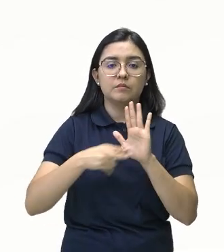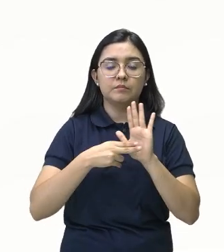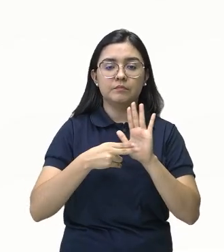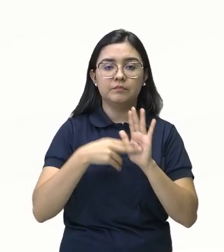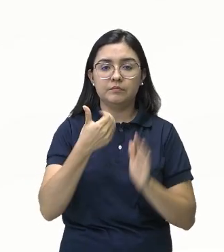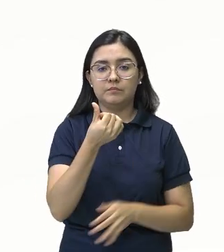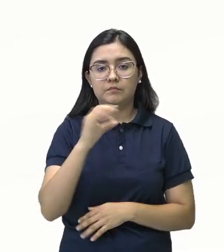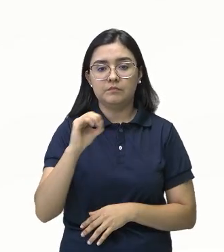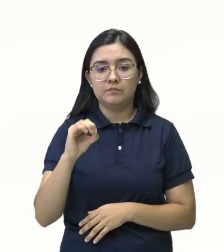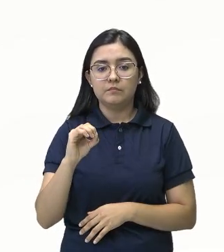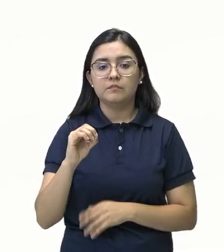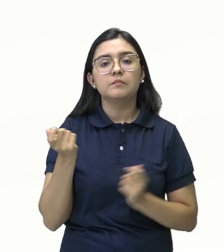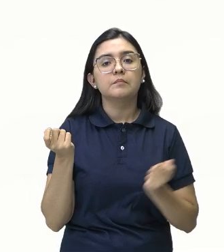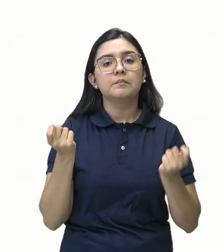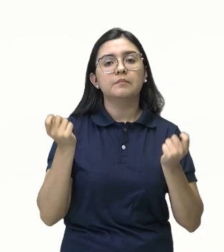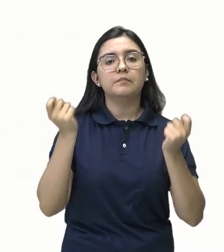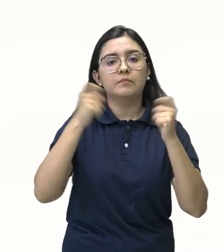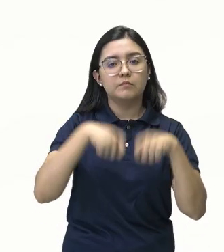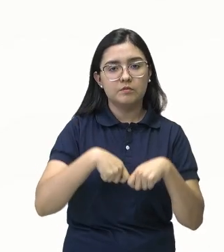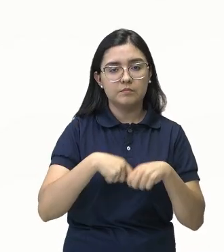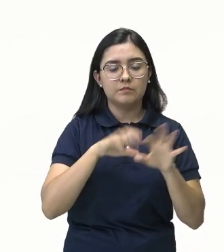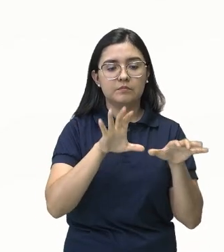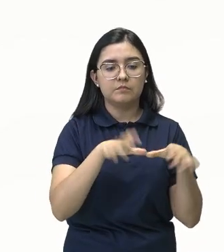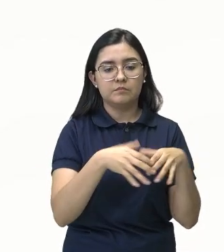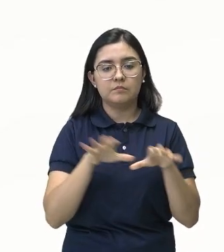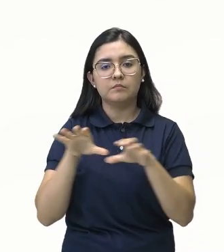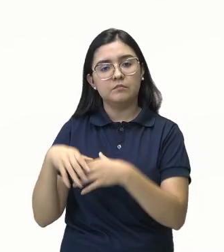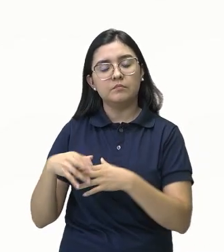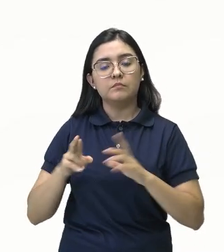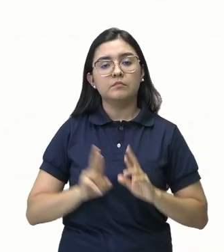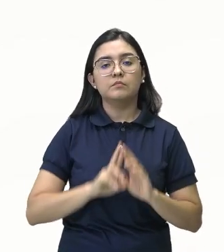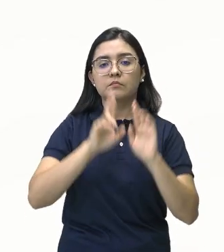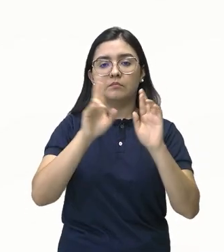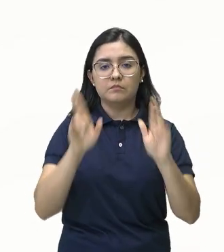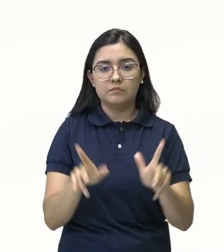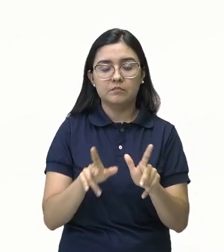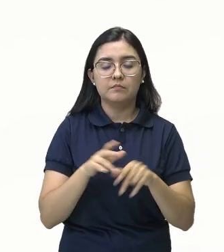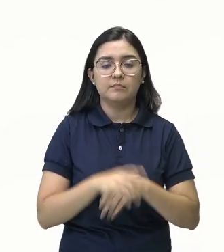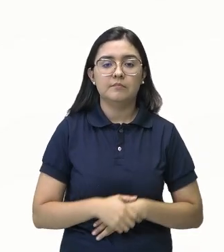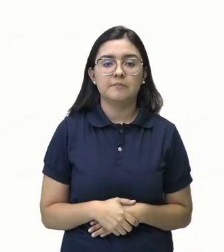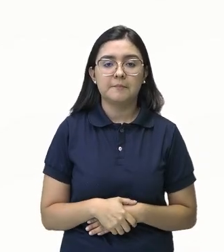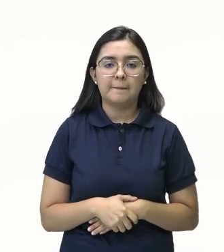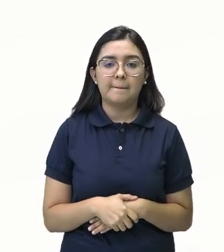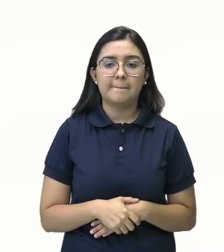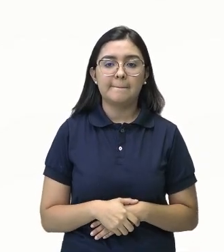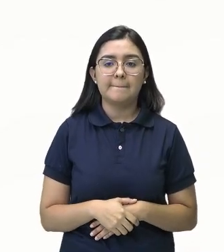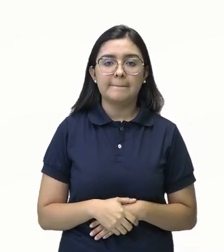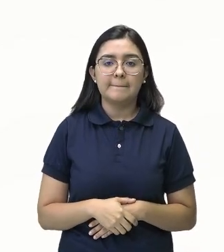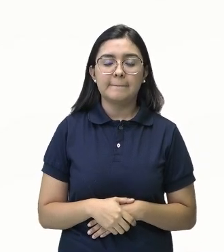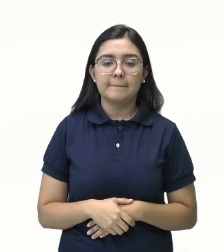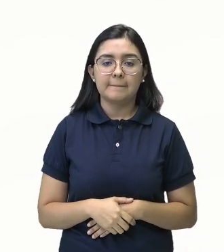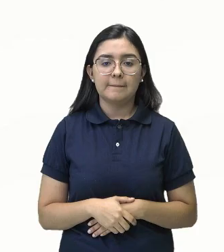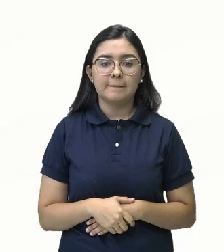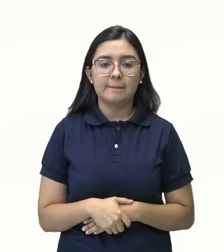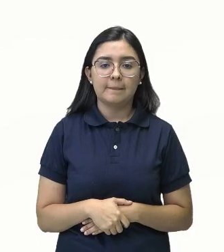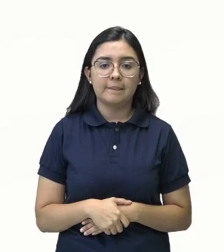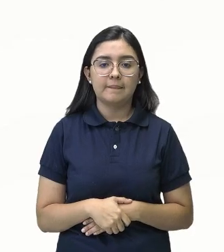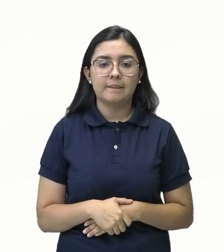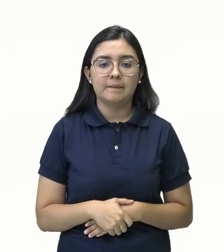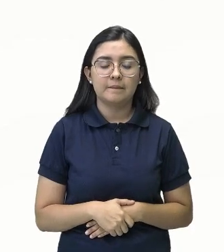eu tenho 60 formas diferentes de formar essa minha comissão